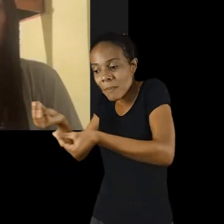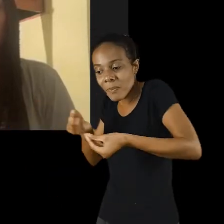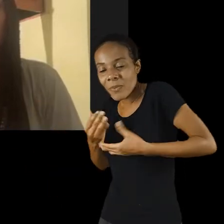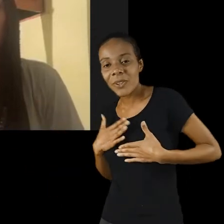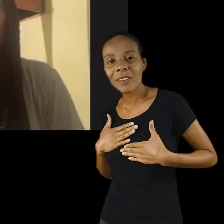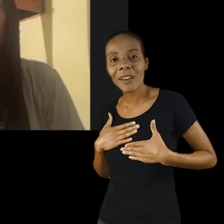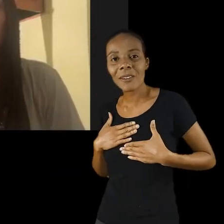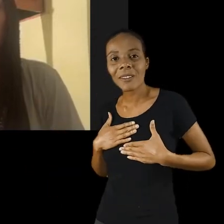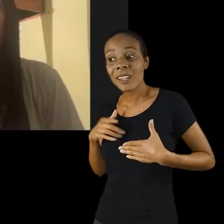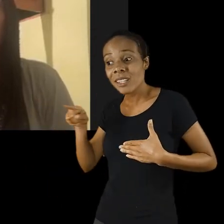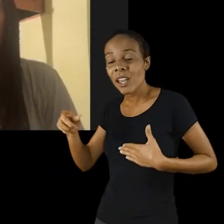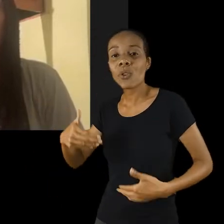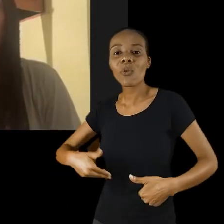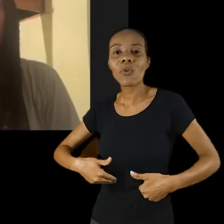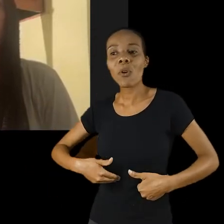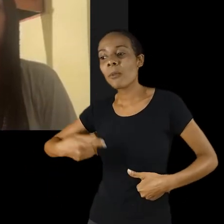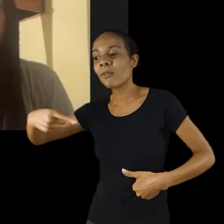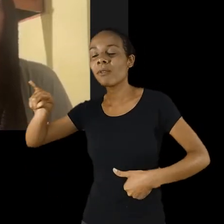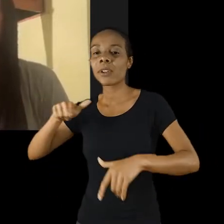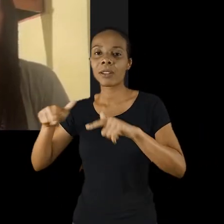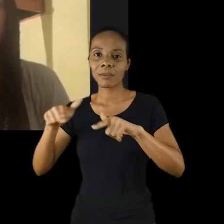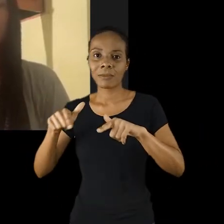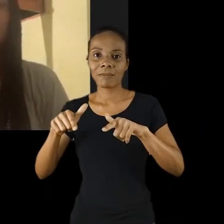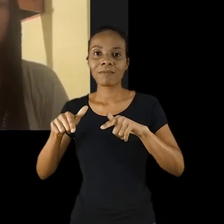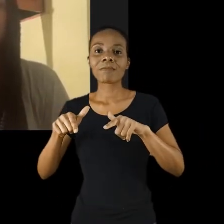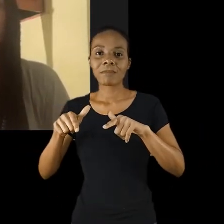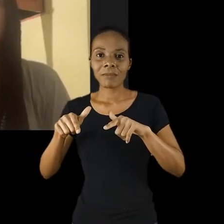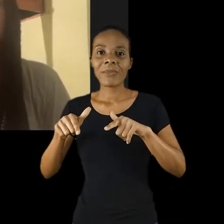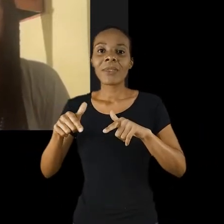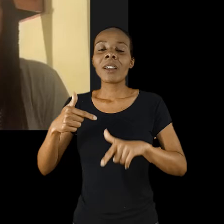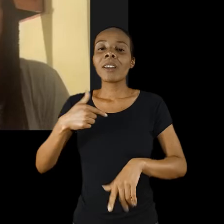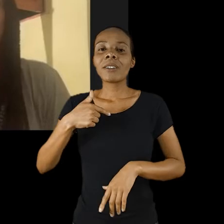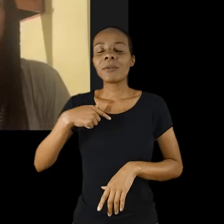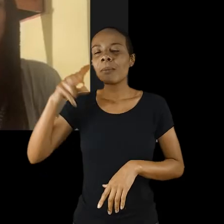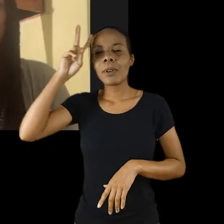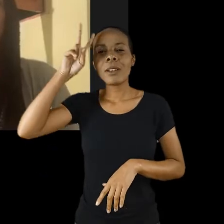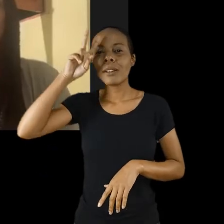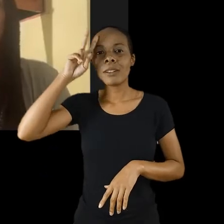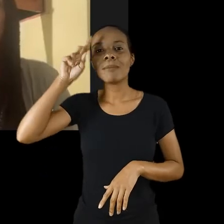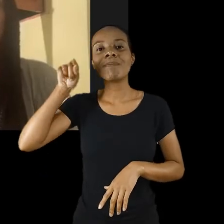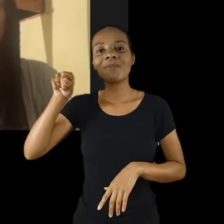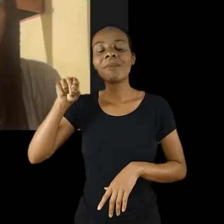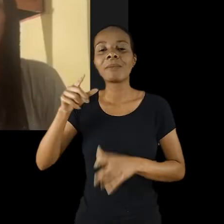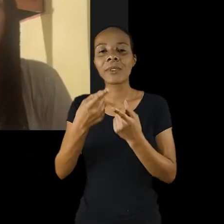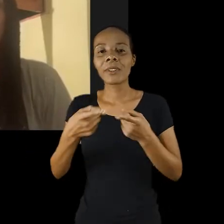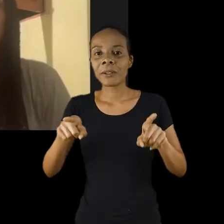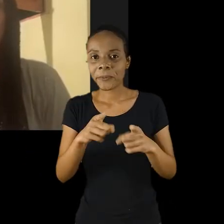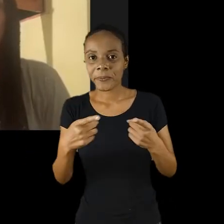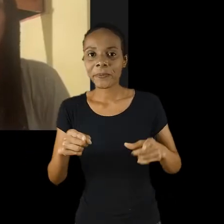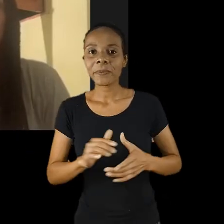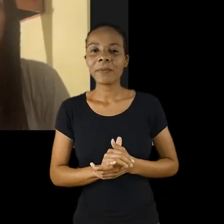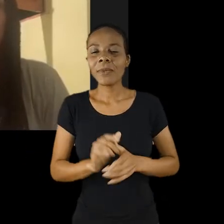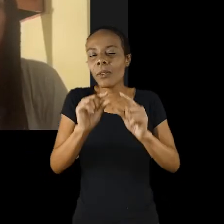né? Mas aí eu me recordo assim, muito desse canto, desse trecho, que diz o seguinte, assim, não sei se vai dar para me ouvir bem,